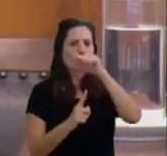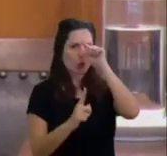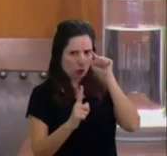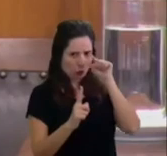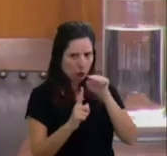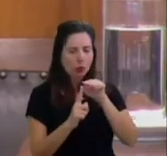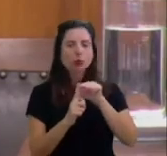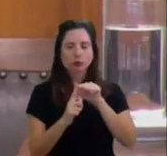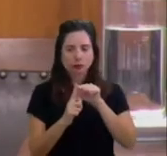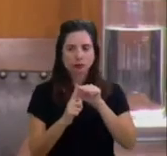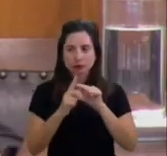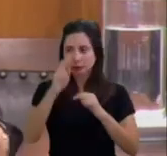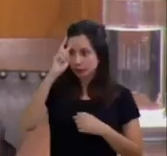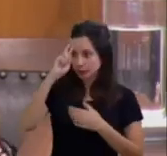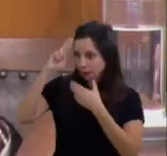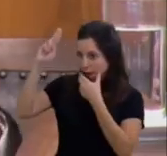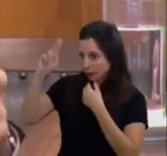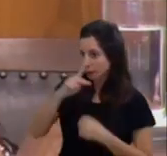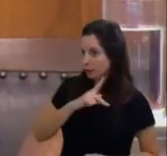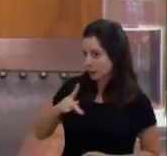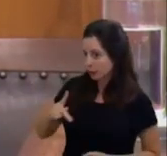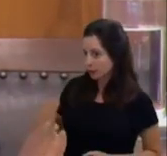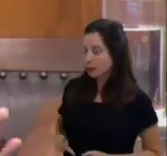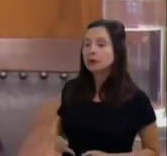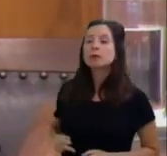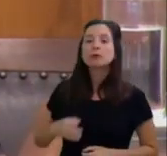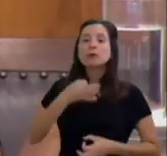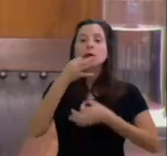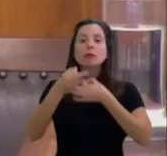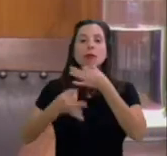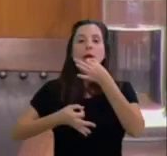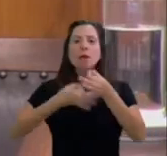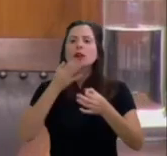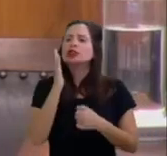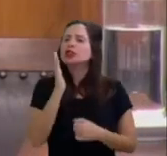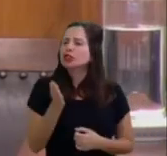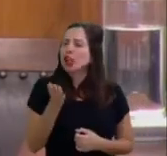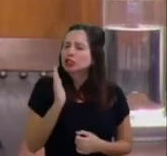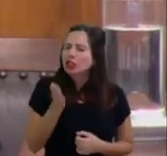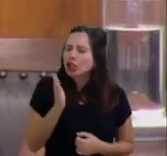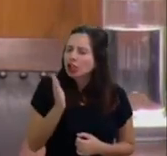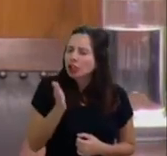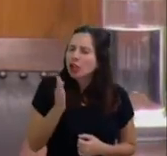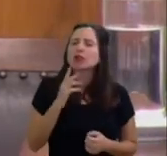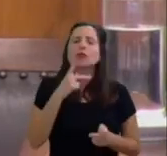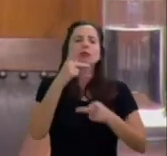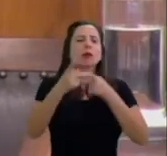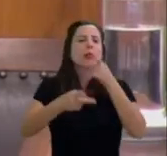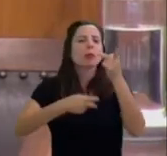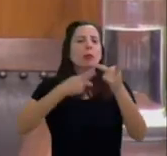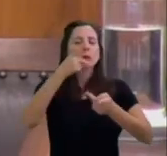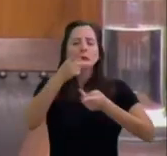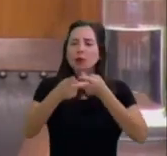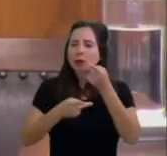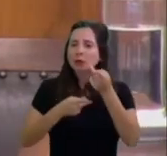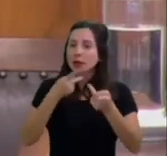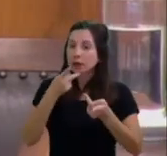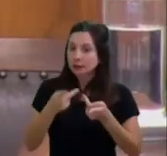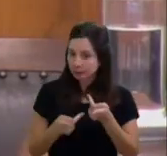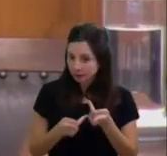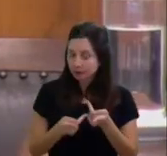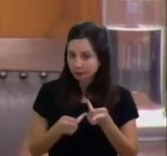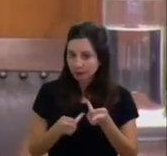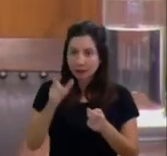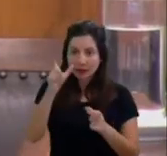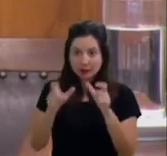senhor presidente, considerando que diversas premissas já foram bem estabelecidas pelos que me